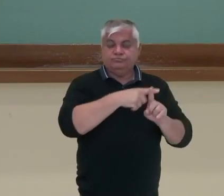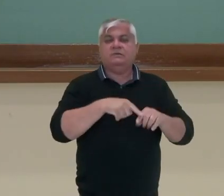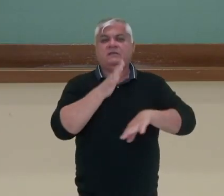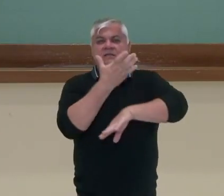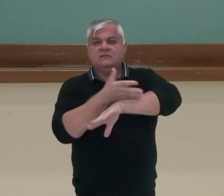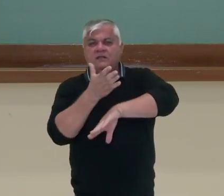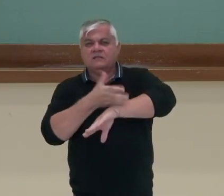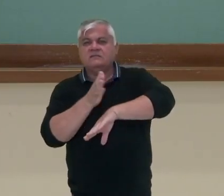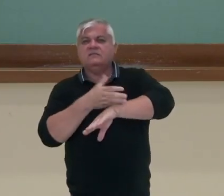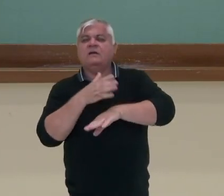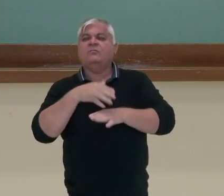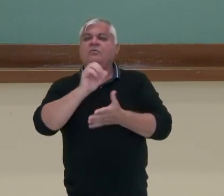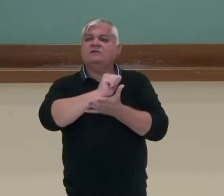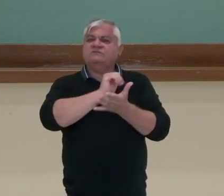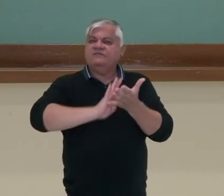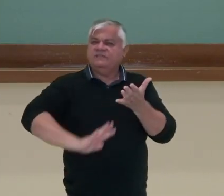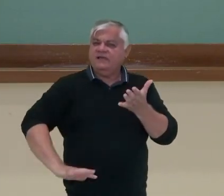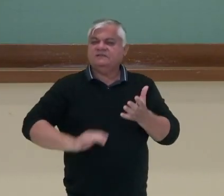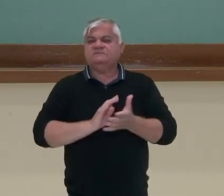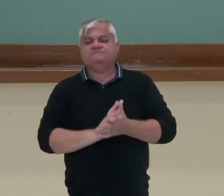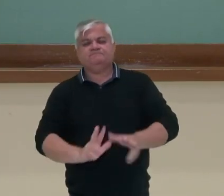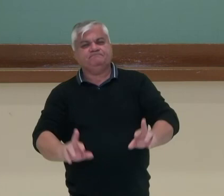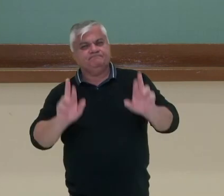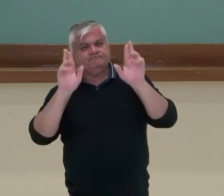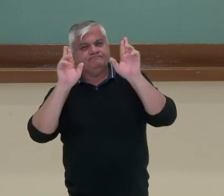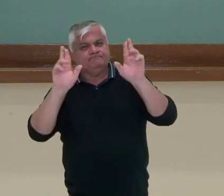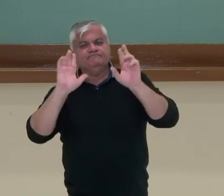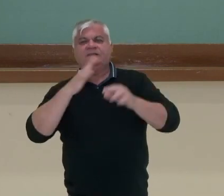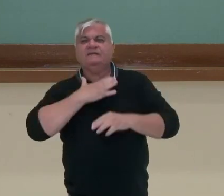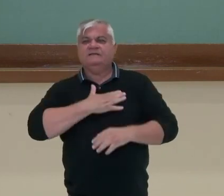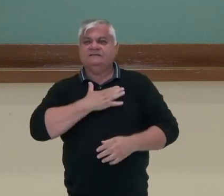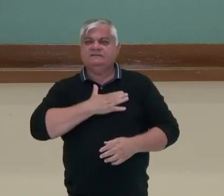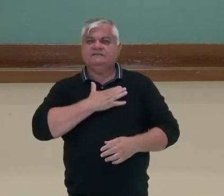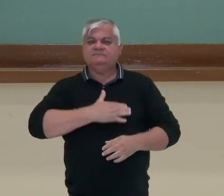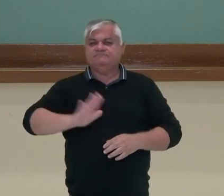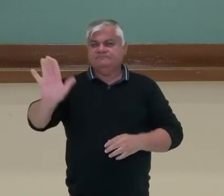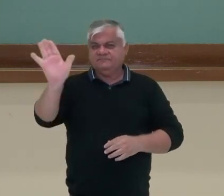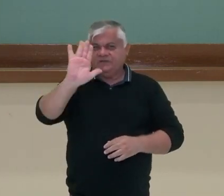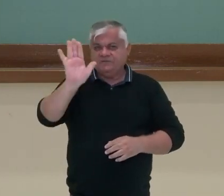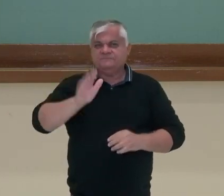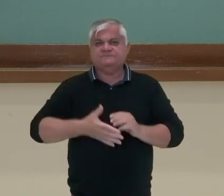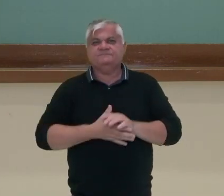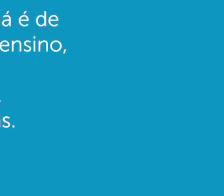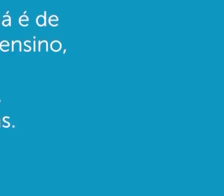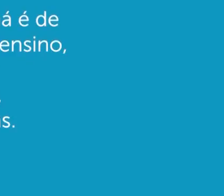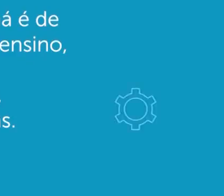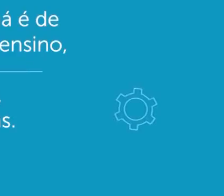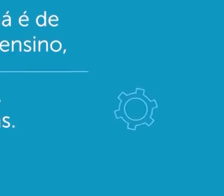conhecimento com questionamentos e atividades. Espero que vocês tenham gostado dessa aula e até breve!